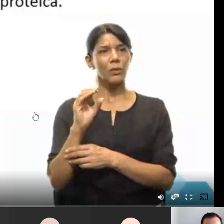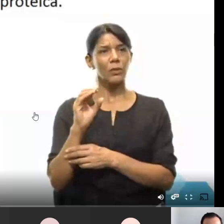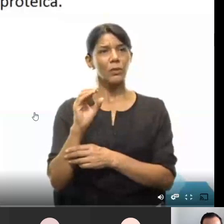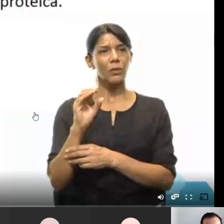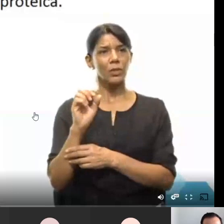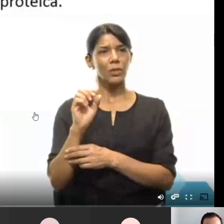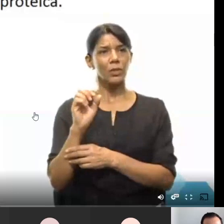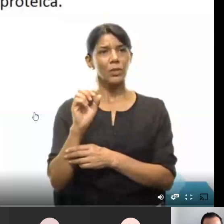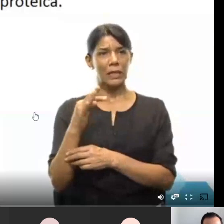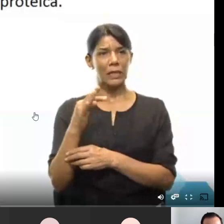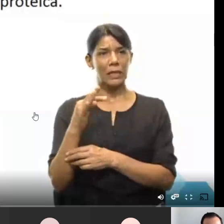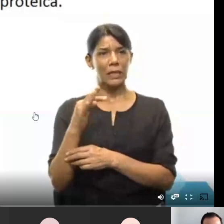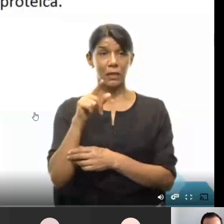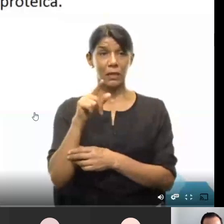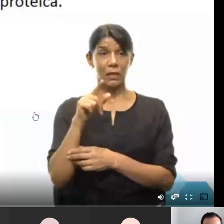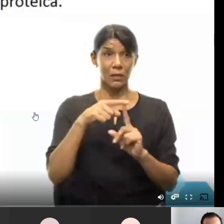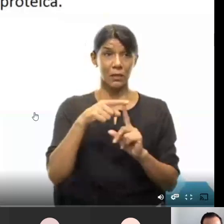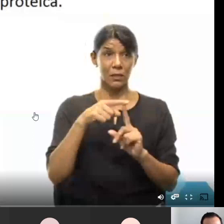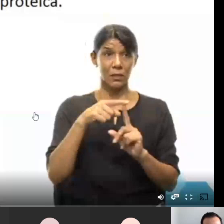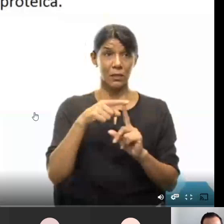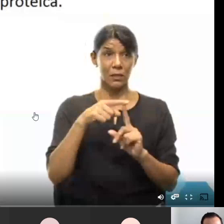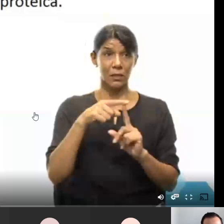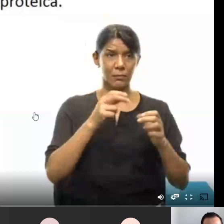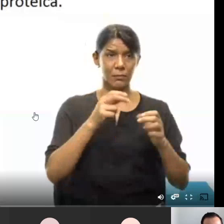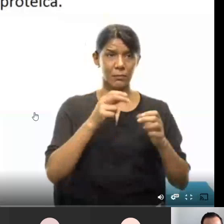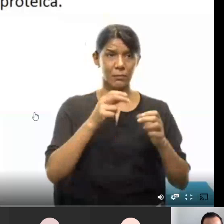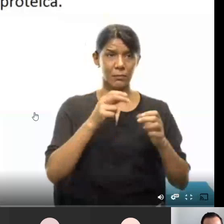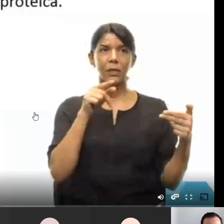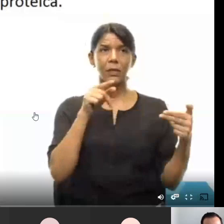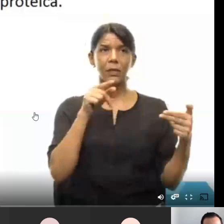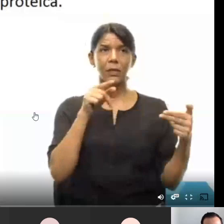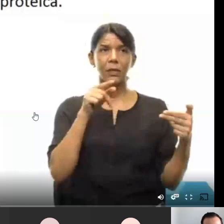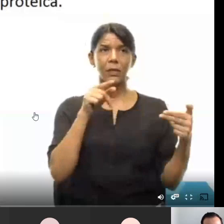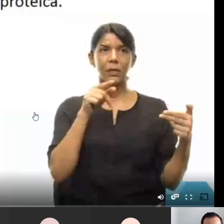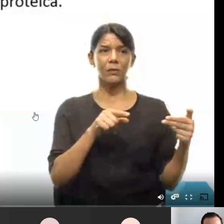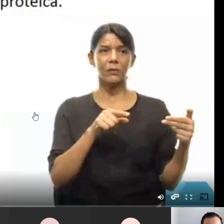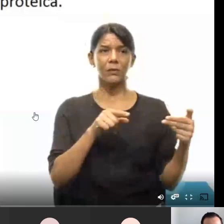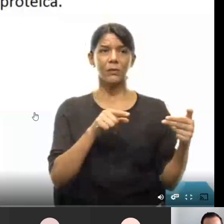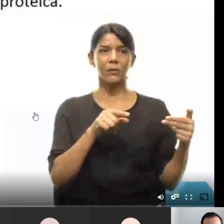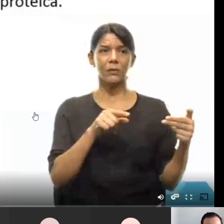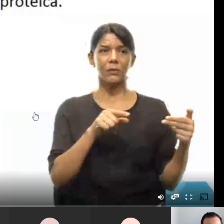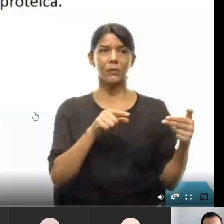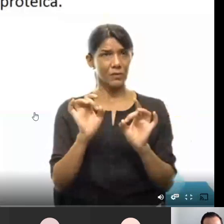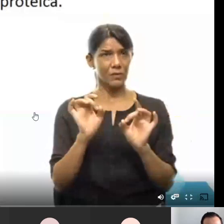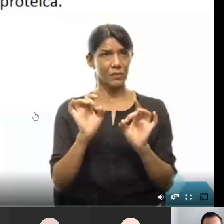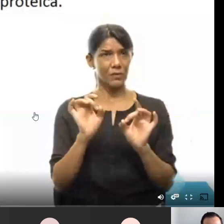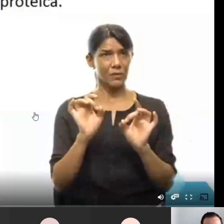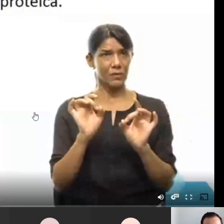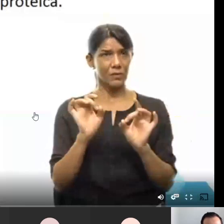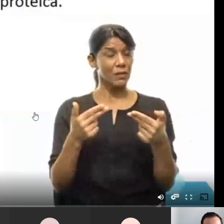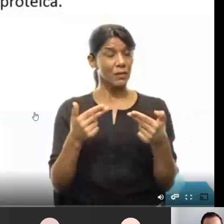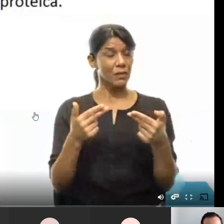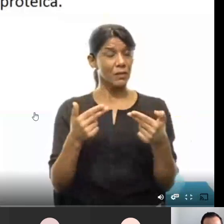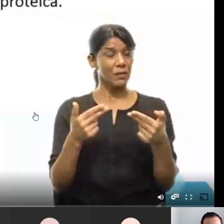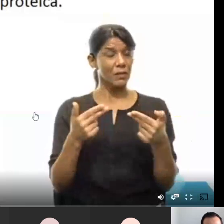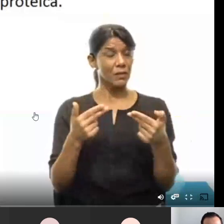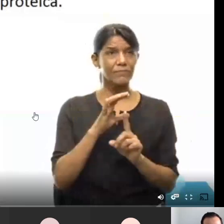bioengenharia. Esses tipos de tratamento são extremamente específicos. Eles vão